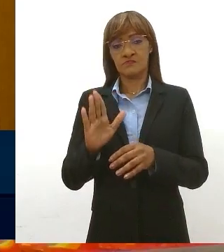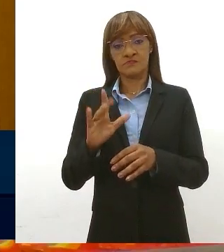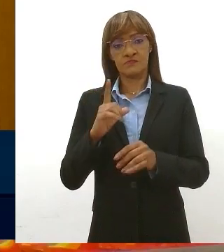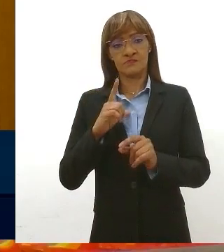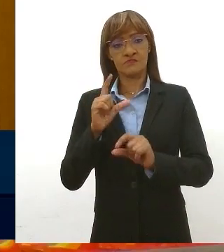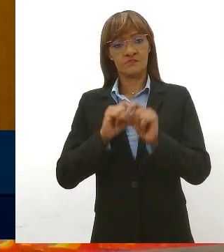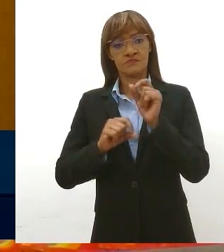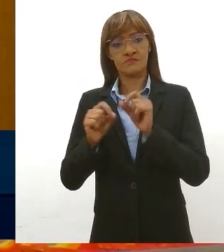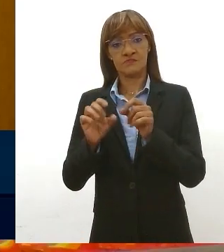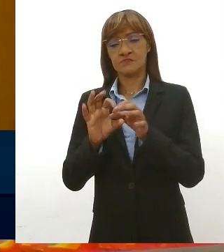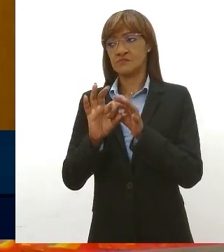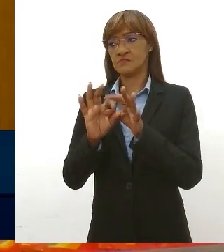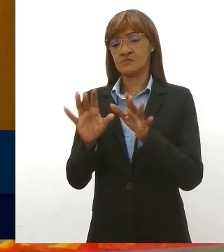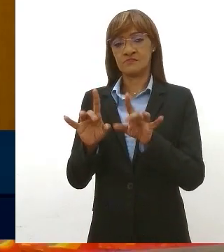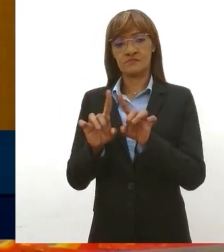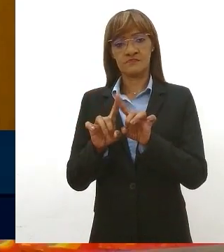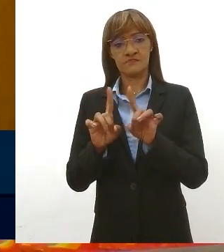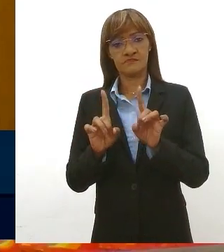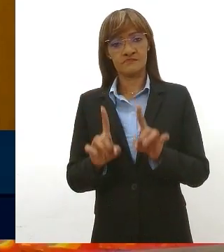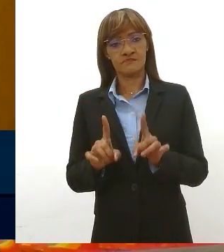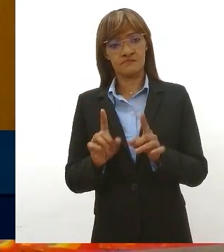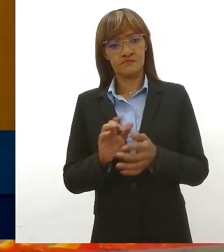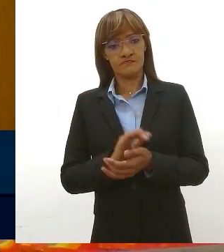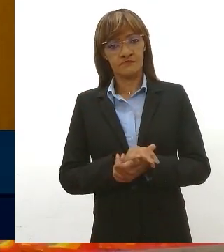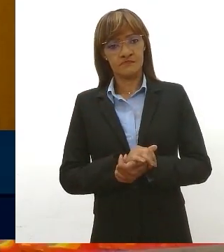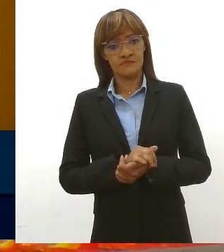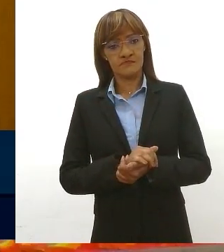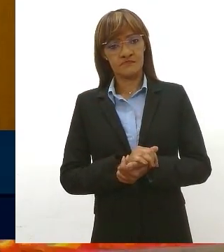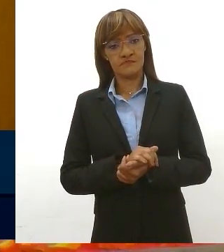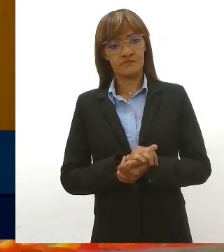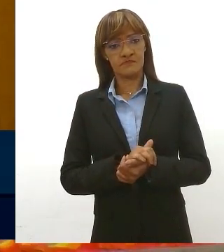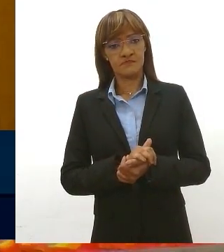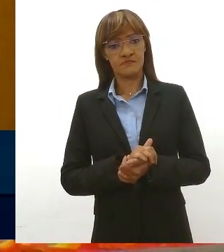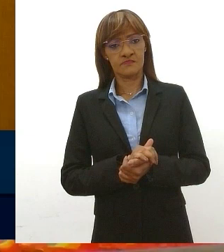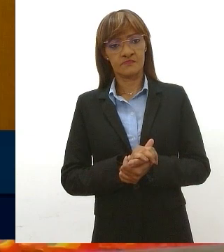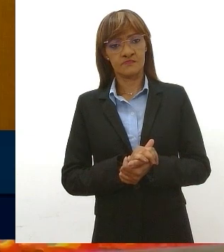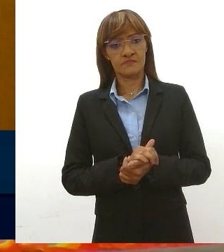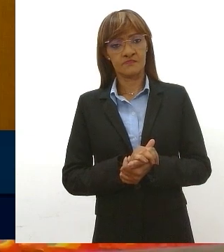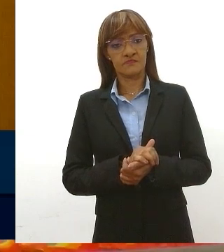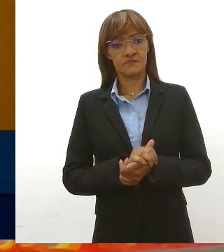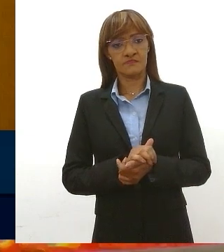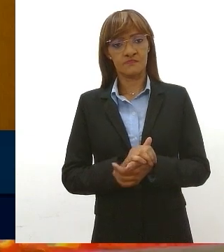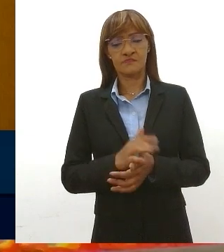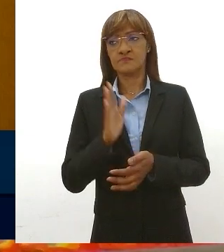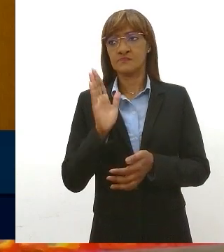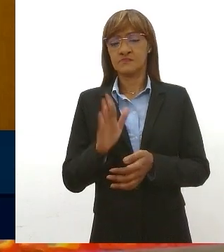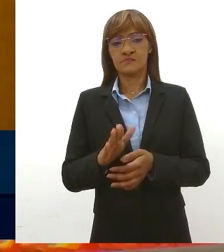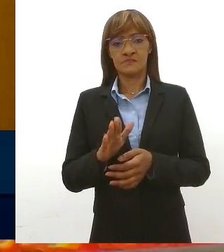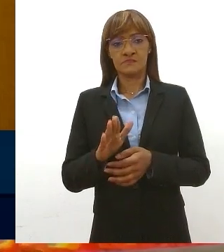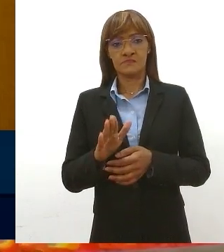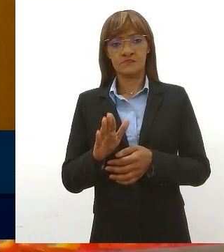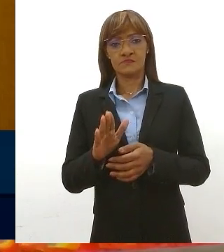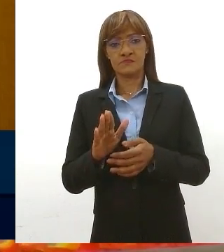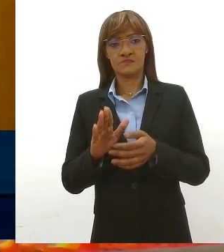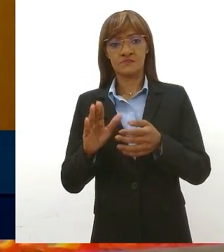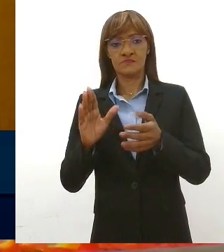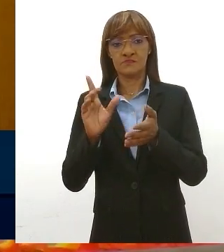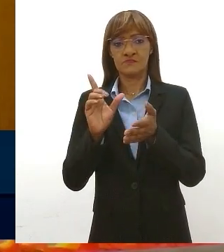o setor que nenhuma dos artigos do edital do contrato